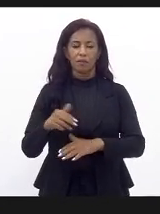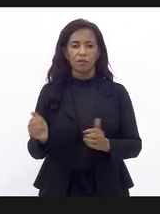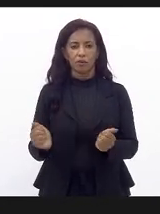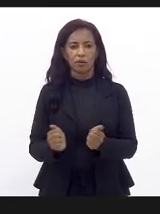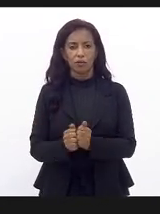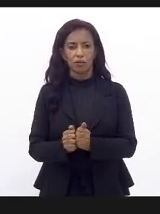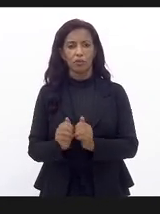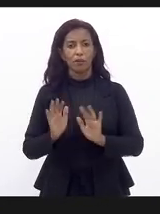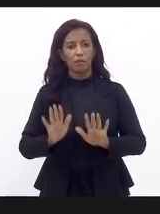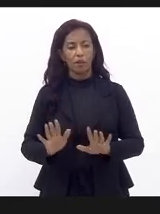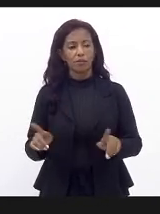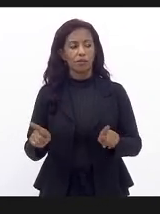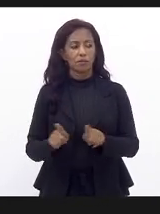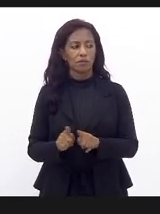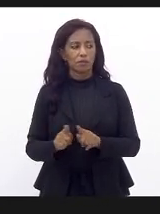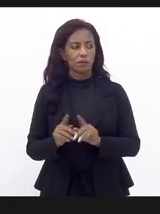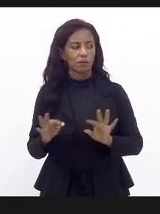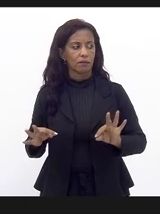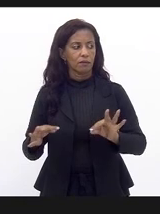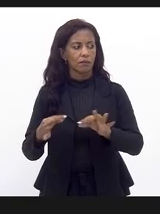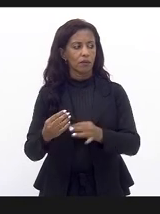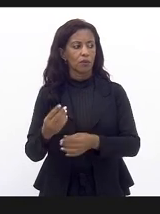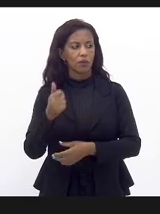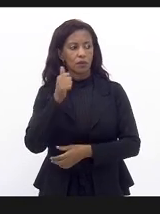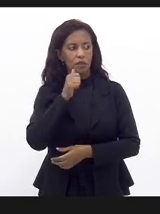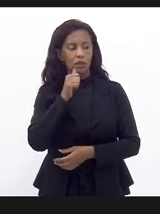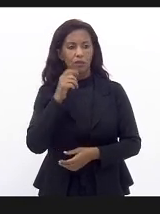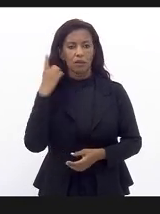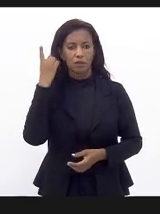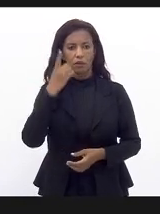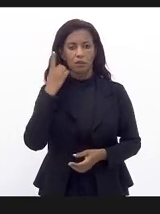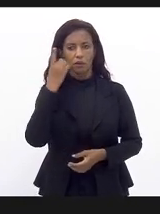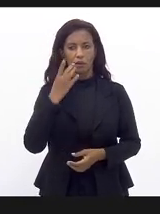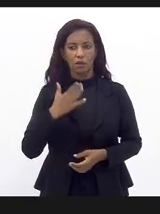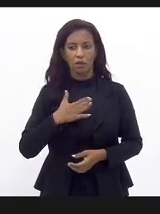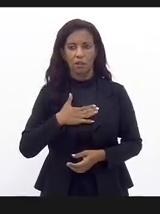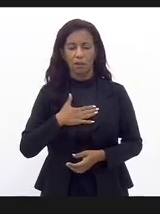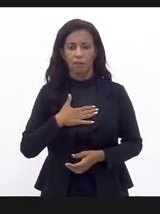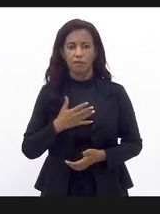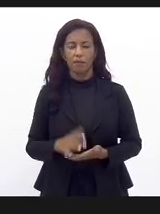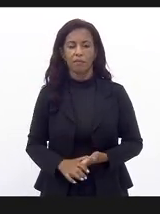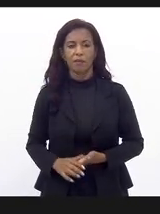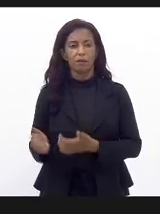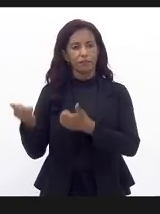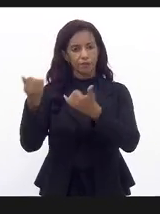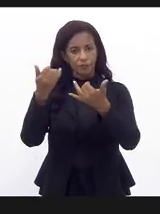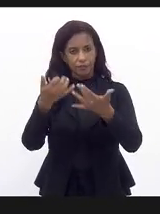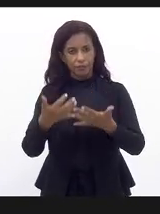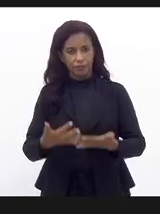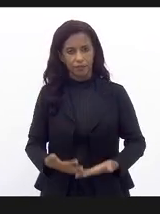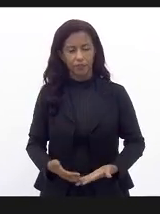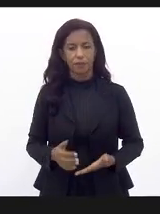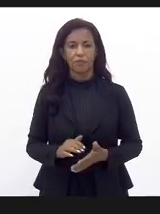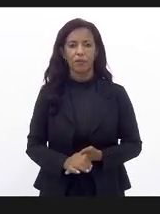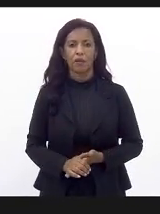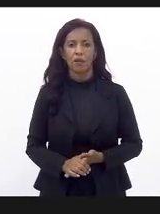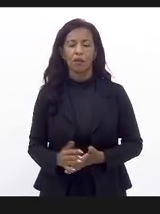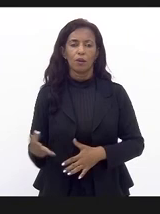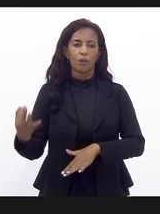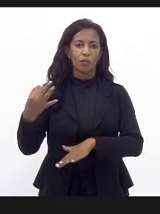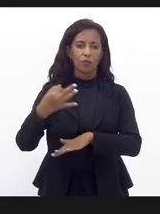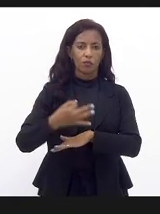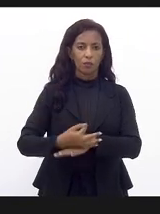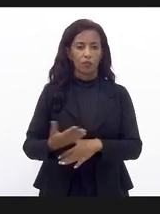presente, mas também a todas as demais deputadas, as minhas justificativas por não estar